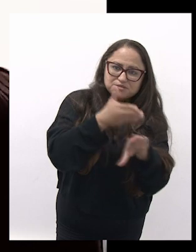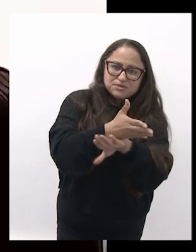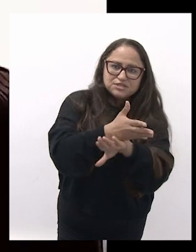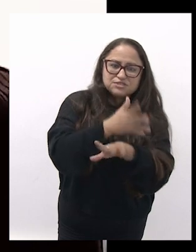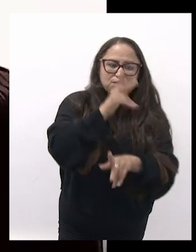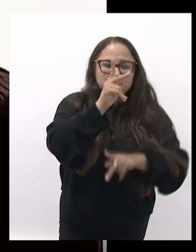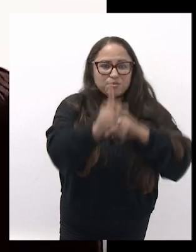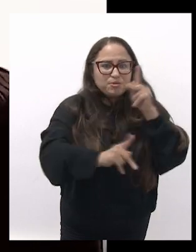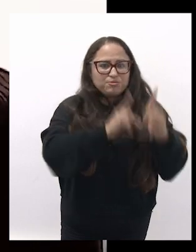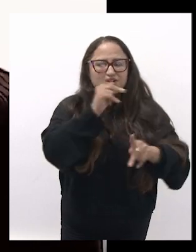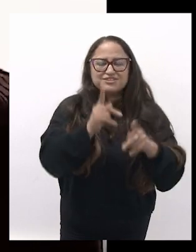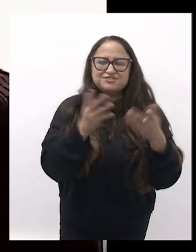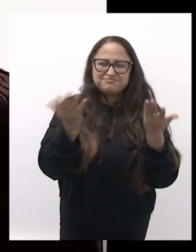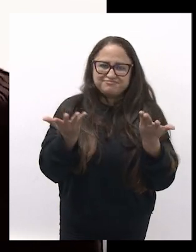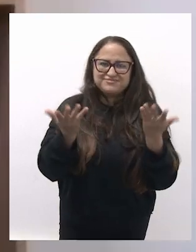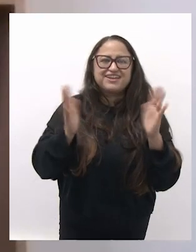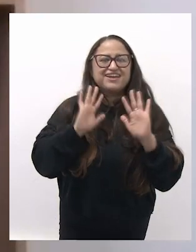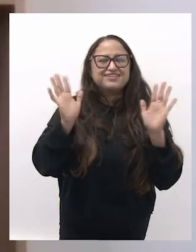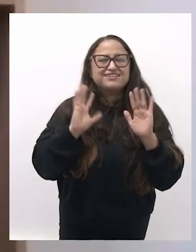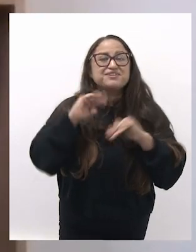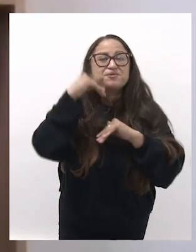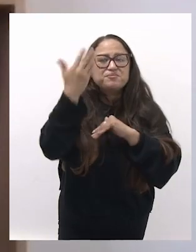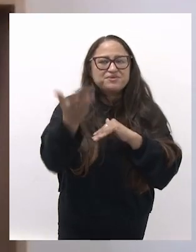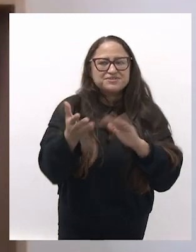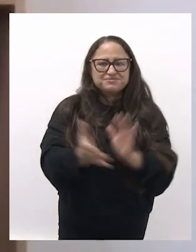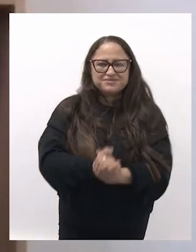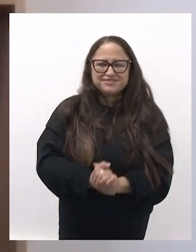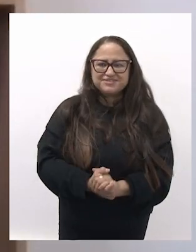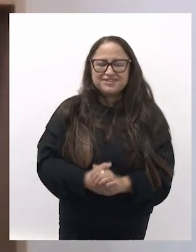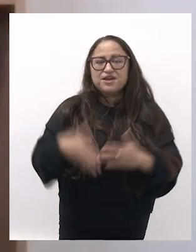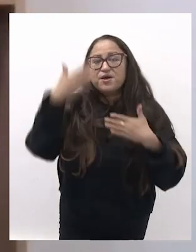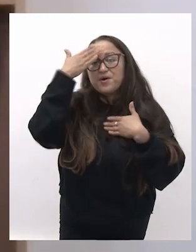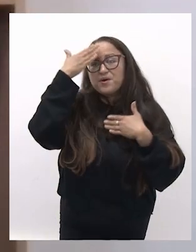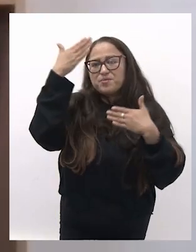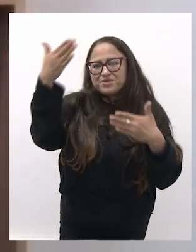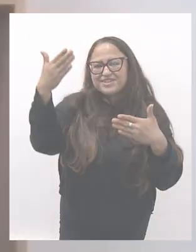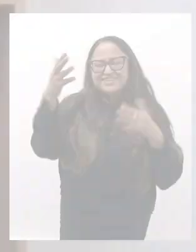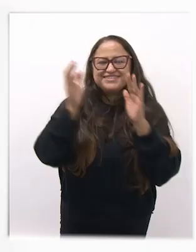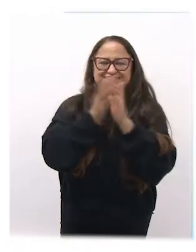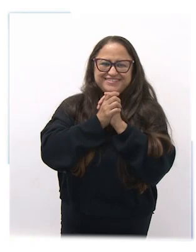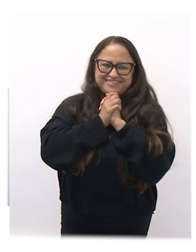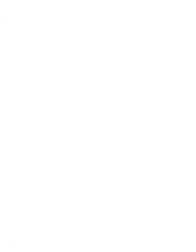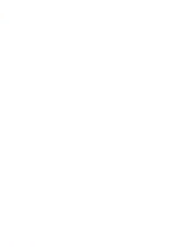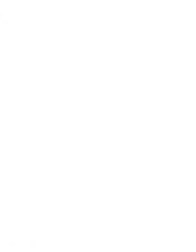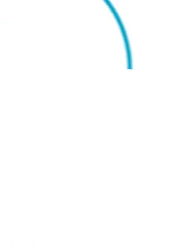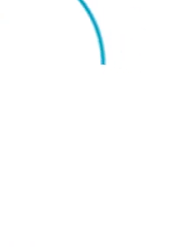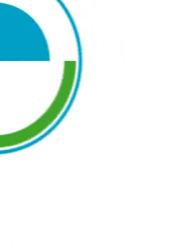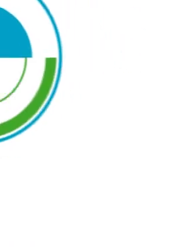público em geral. Então, até uma próxima. Obrigada, muito obrigada, muito obrigada.